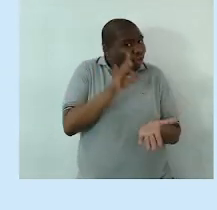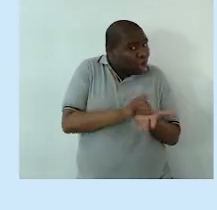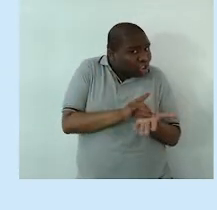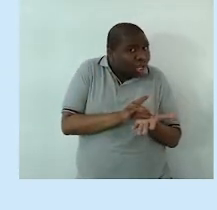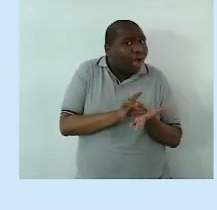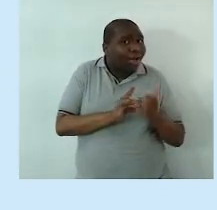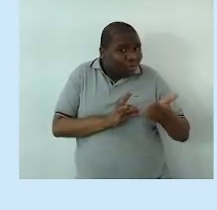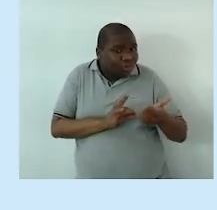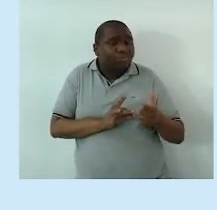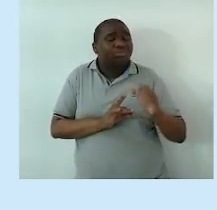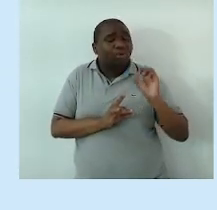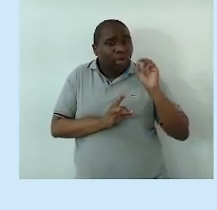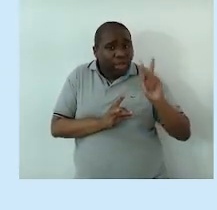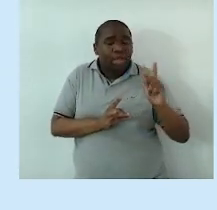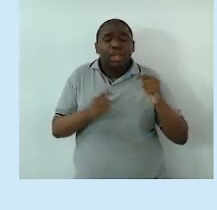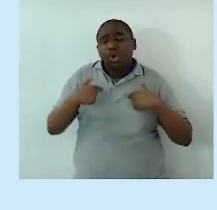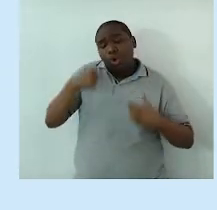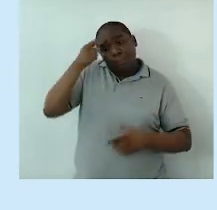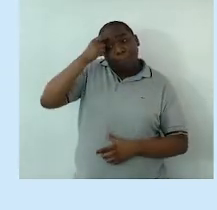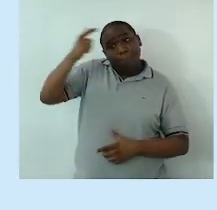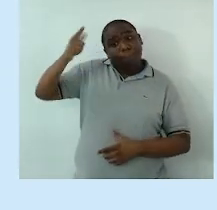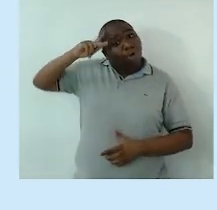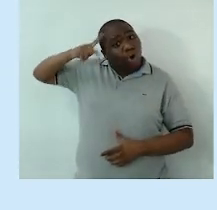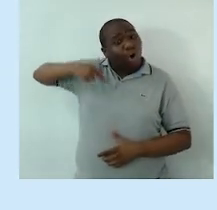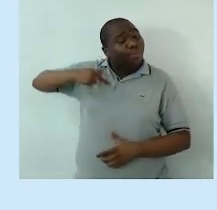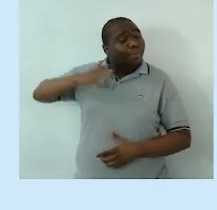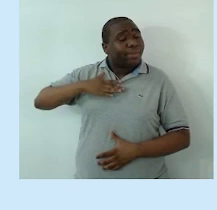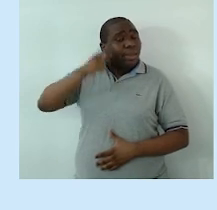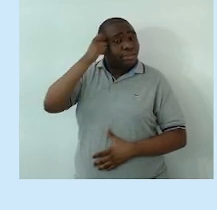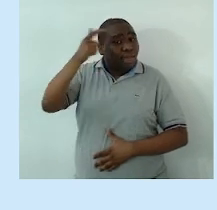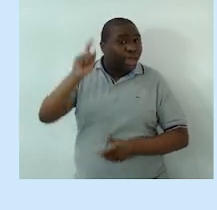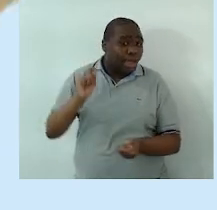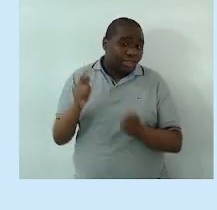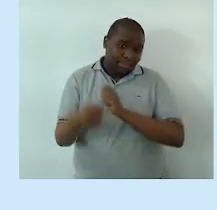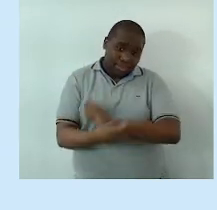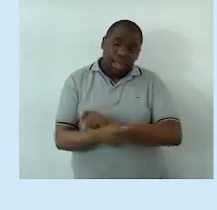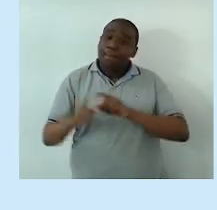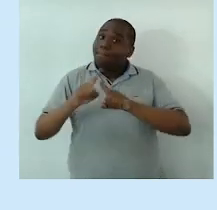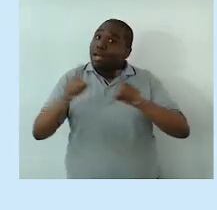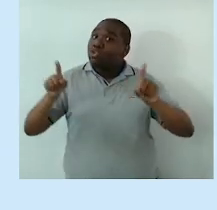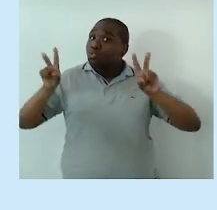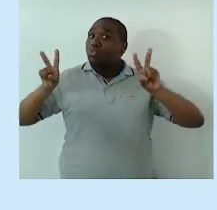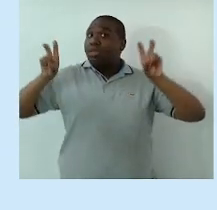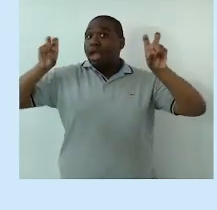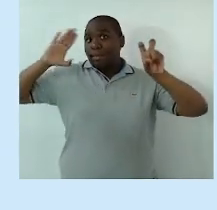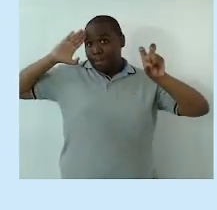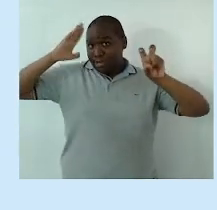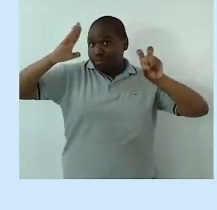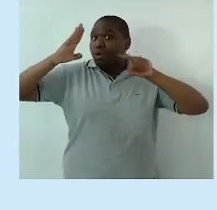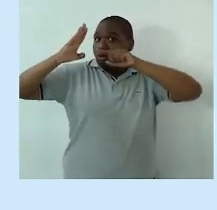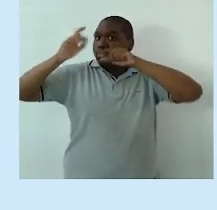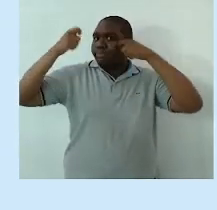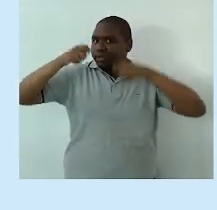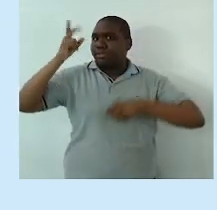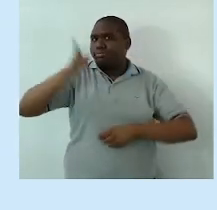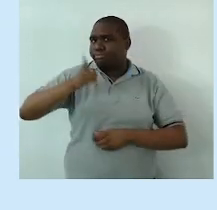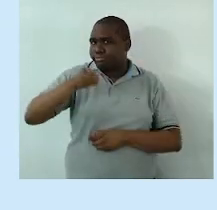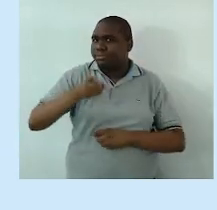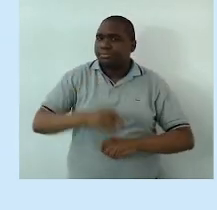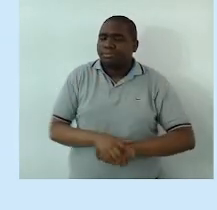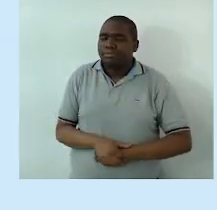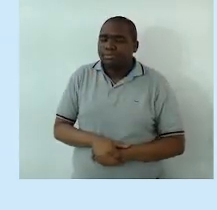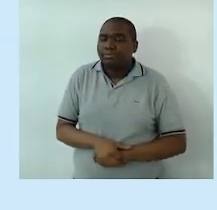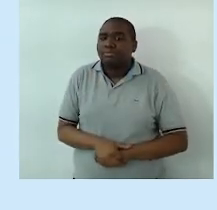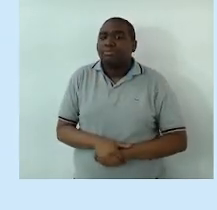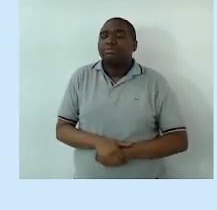você vai criar com seu estilo, né? Sem fugir do tema central, né? Você pode fazer uma releitura,